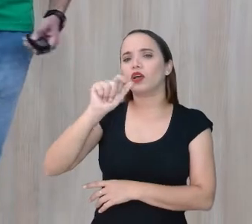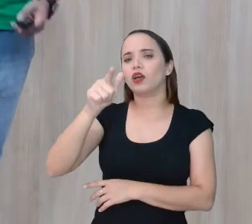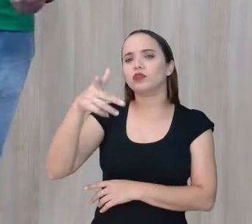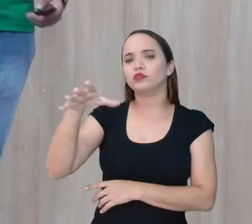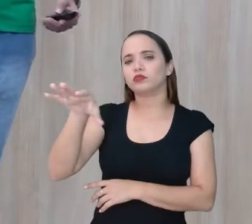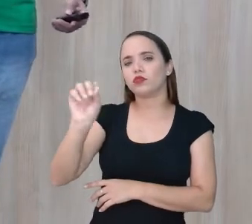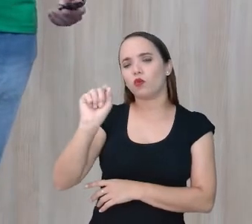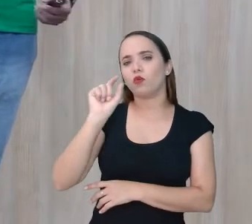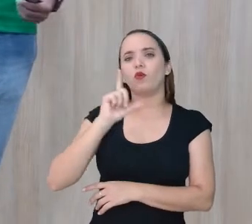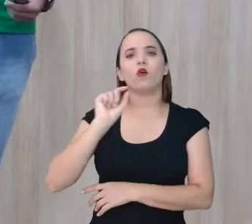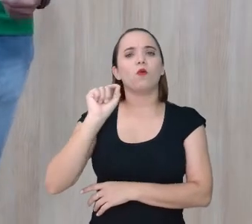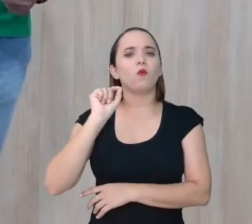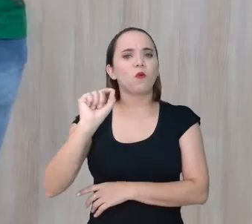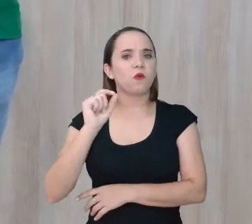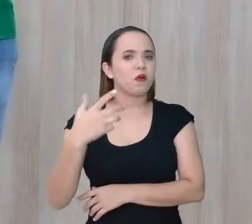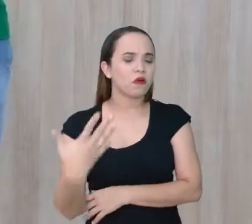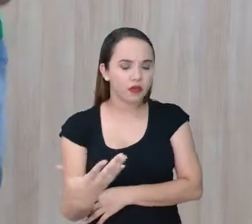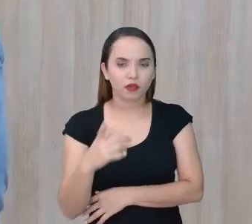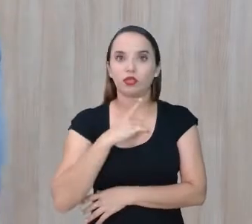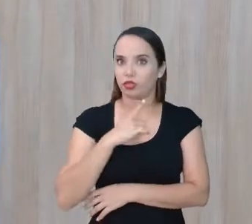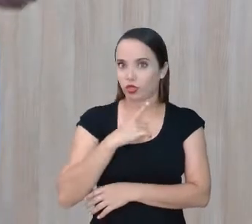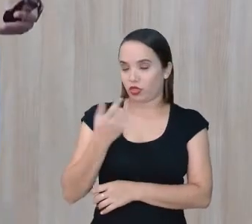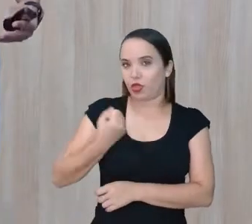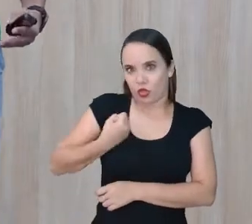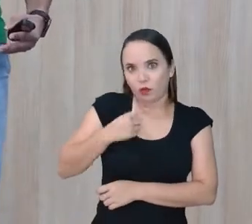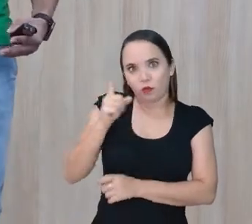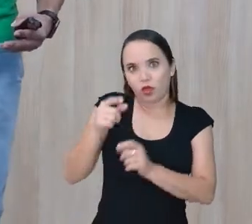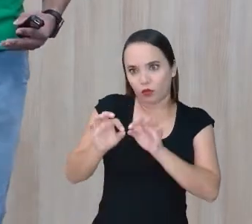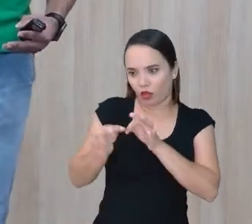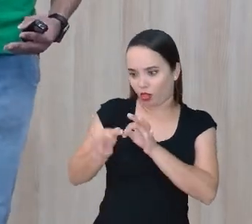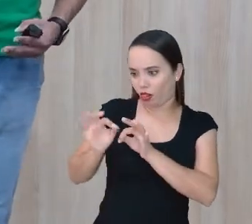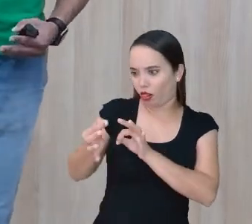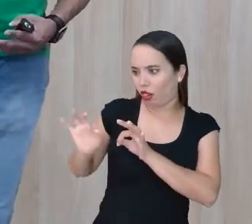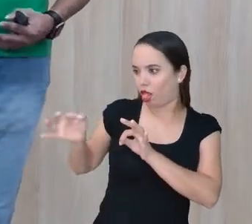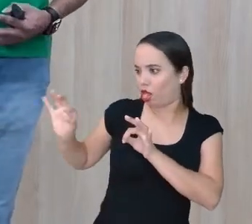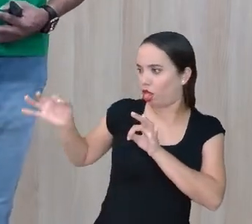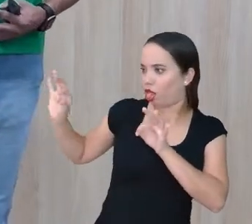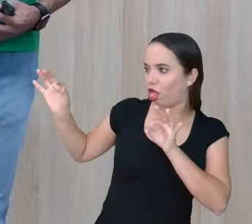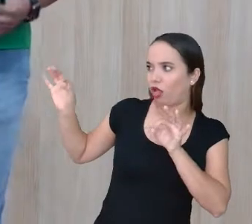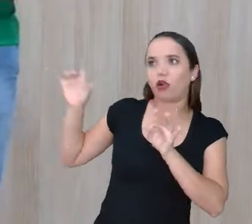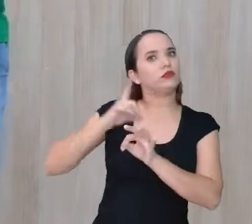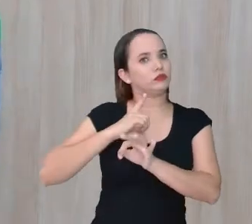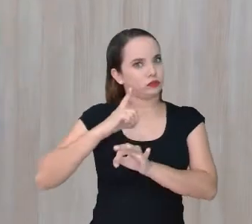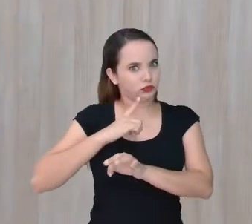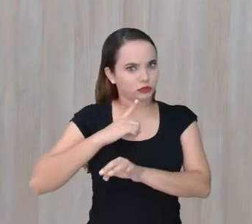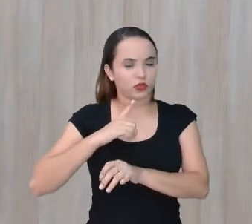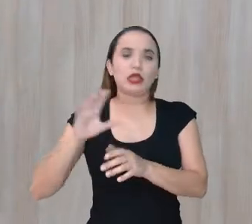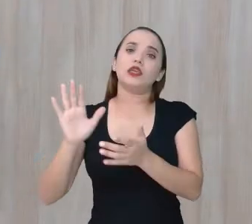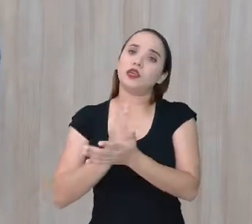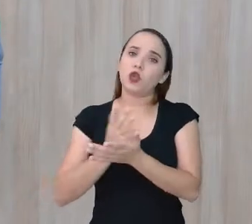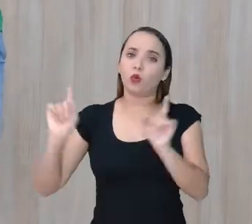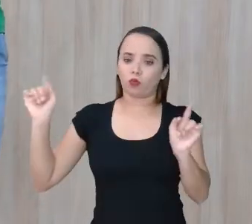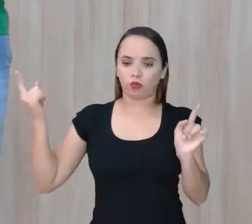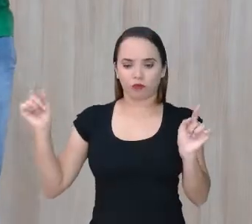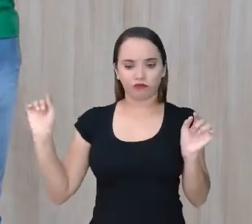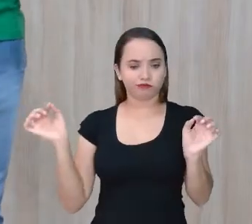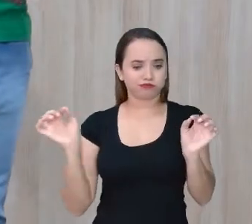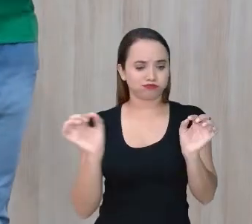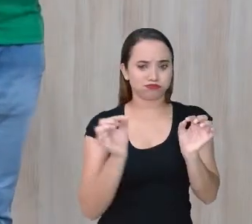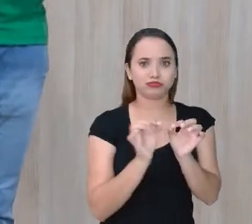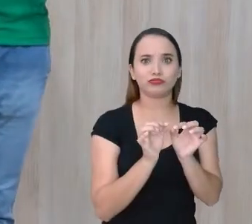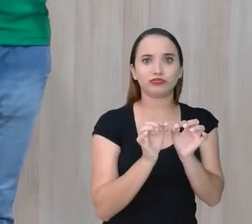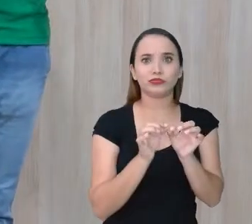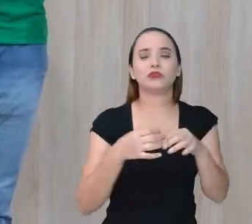existem números que são muito grandes, existem números que são muito pequenos, certo? E a gente vai